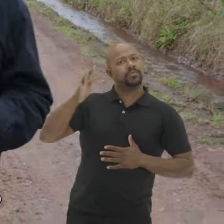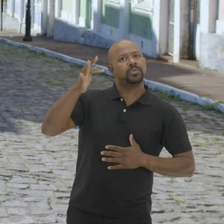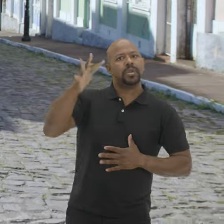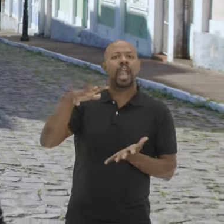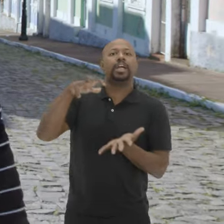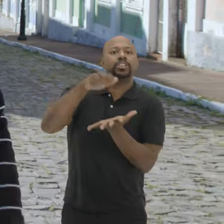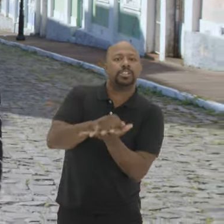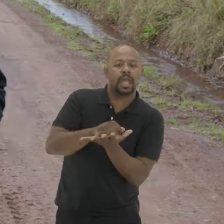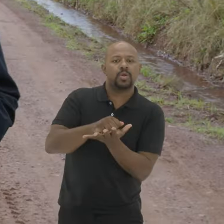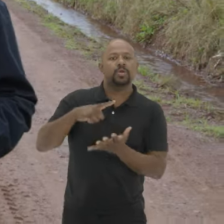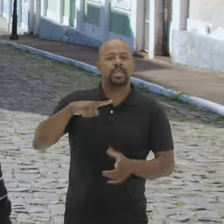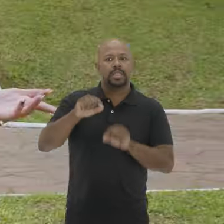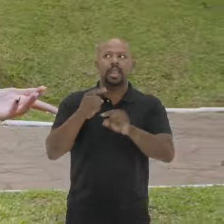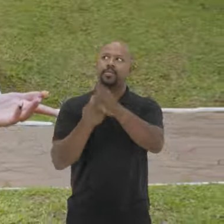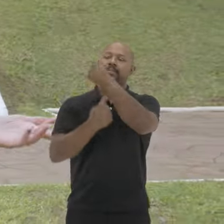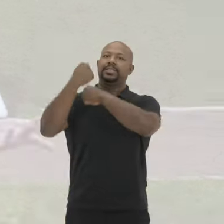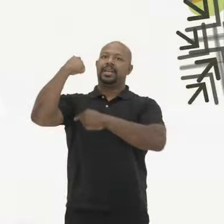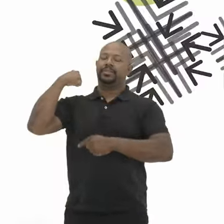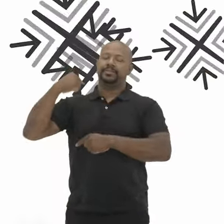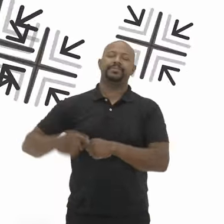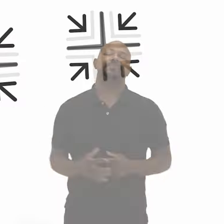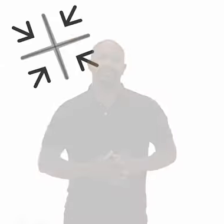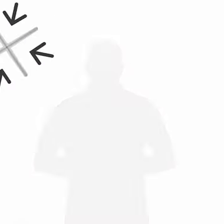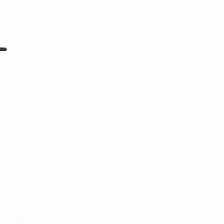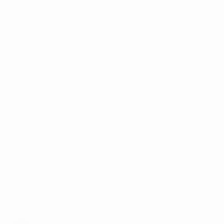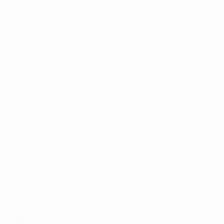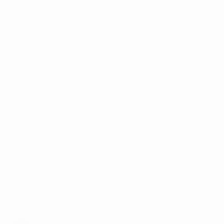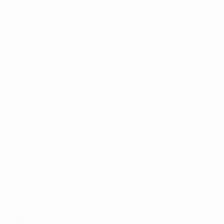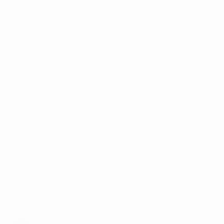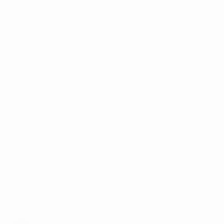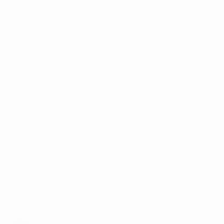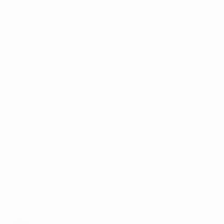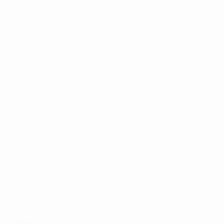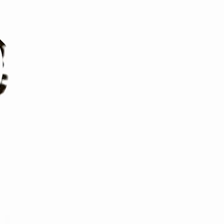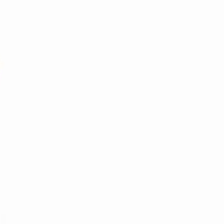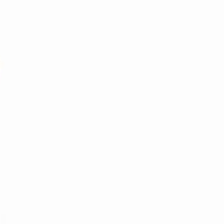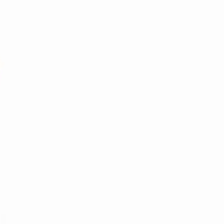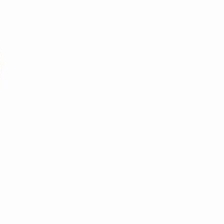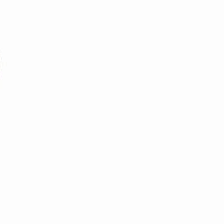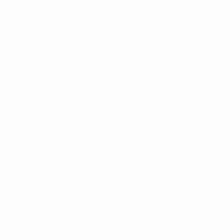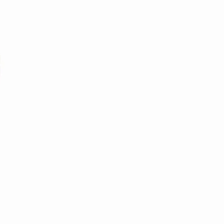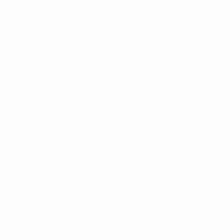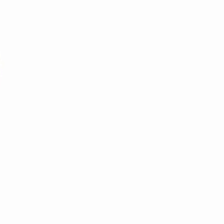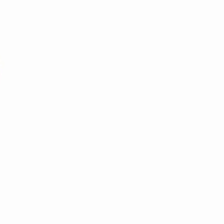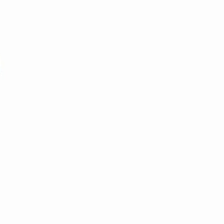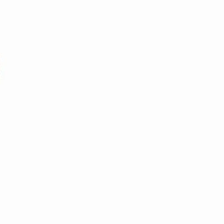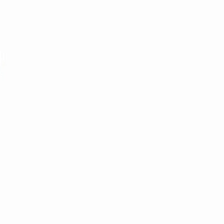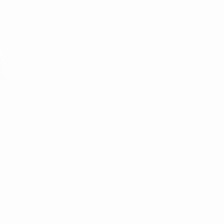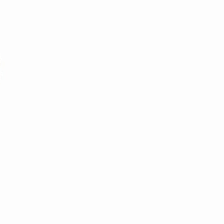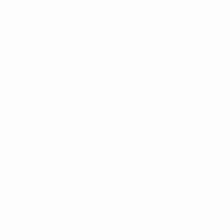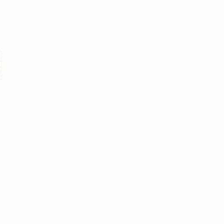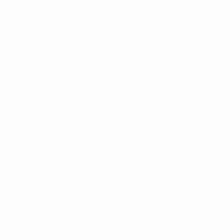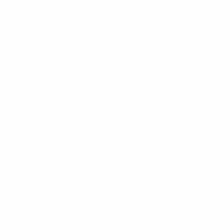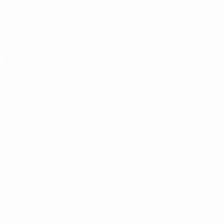e registrar o que tem passado animação de setas que convergem para o mesmo Ponto ela se juntam a ilustrações de um dinossauro